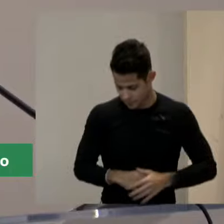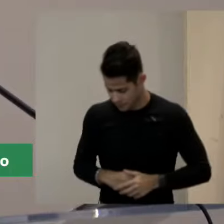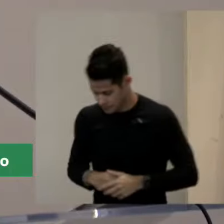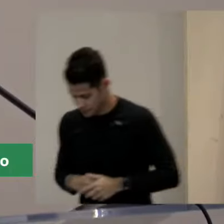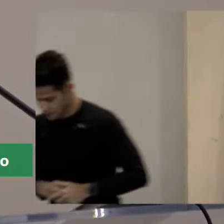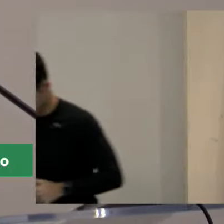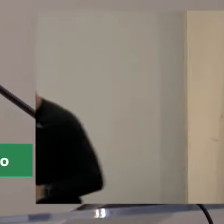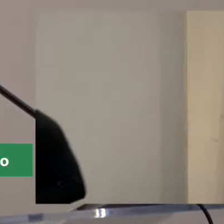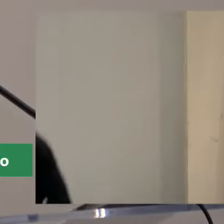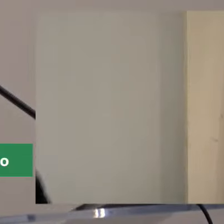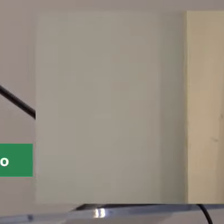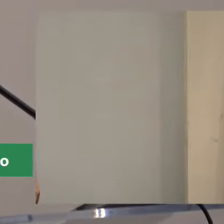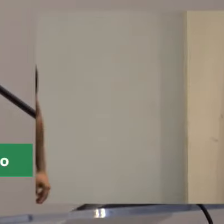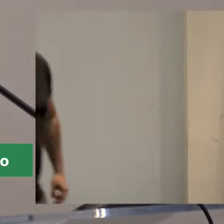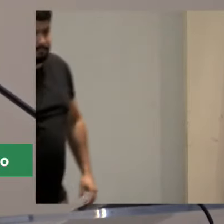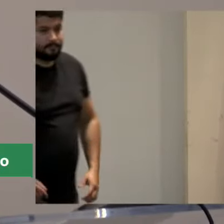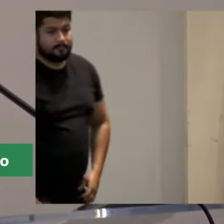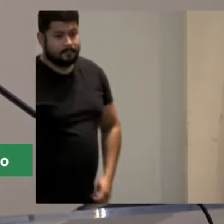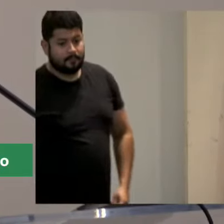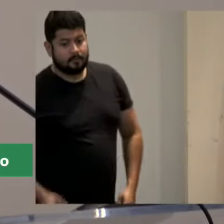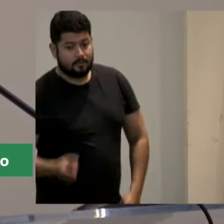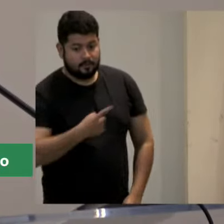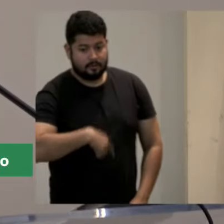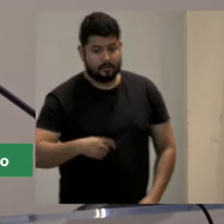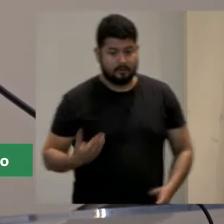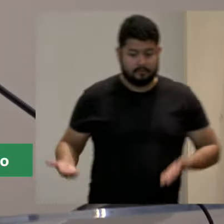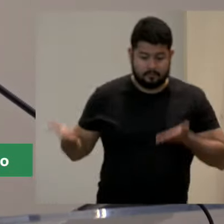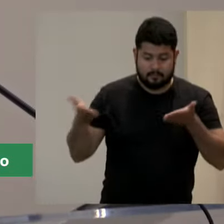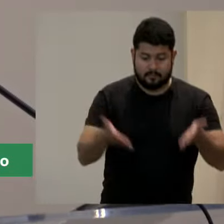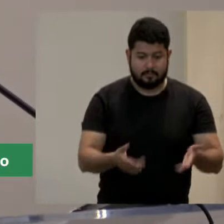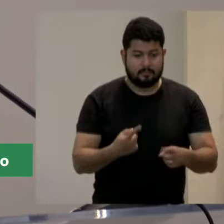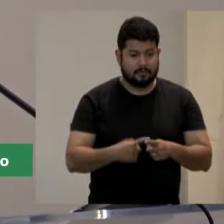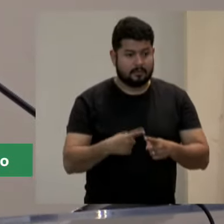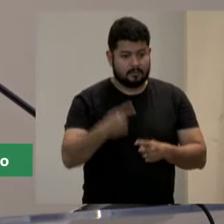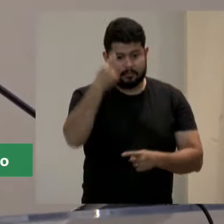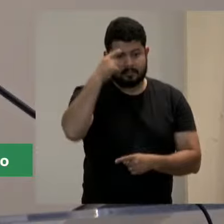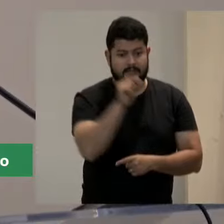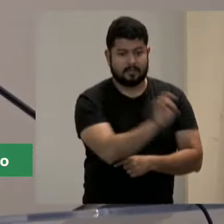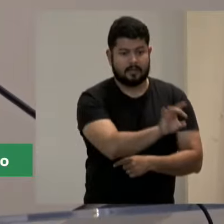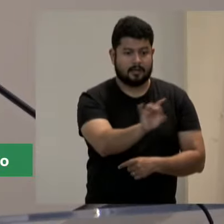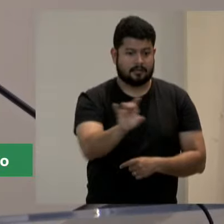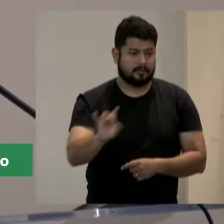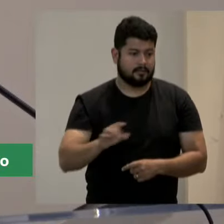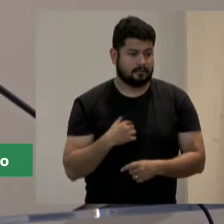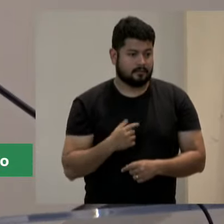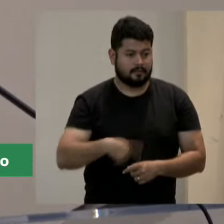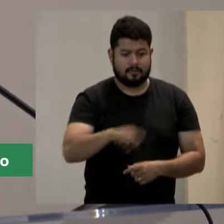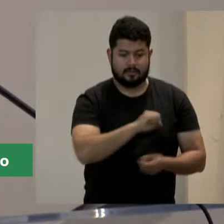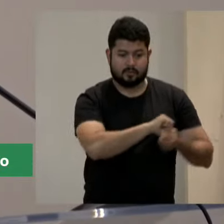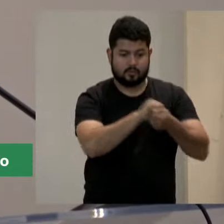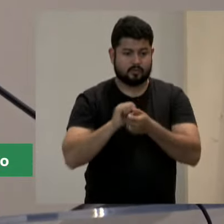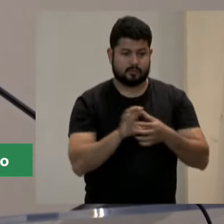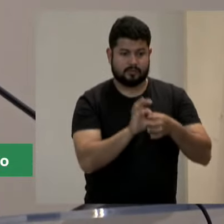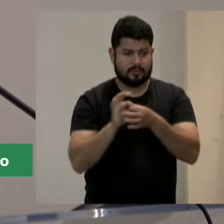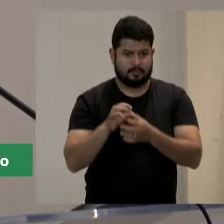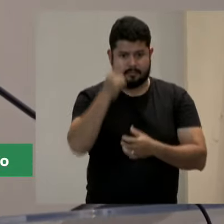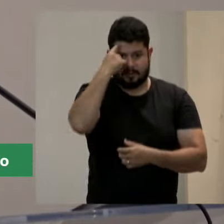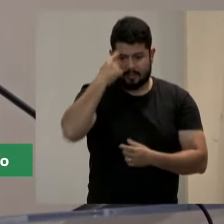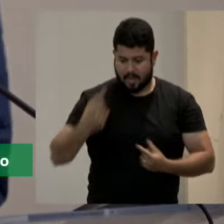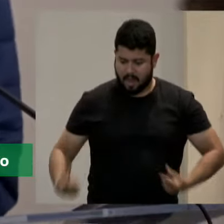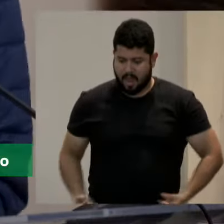aqui por vocês, para nós estarmos juntos. A gente não está aqui para ficar rico, até porque